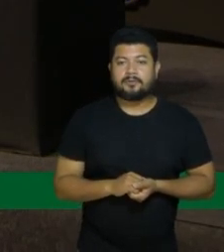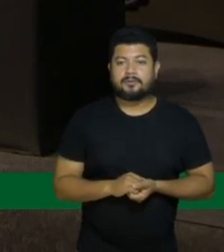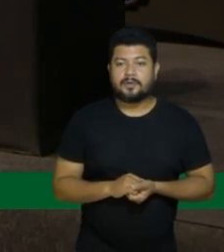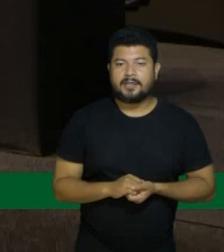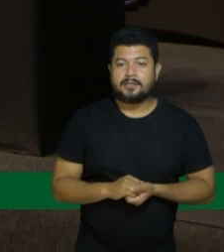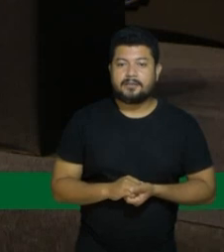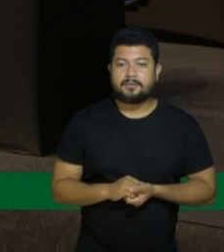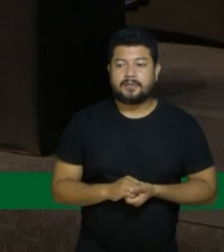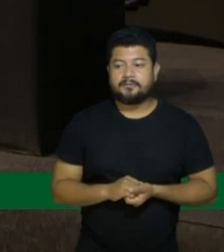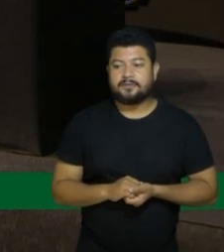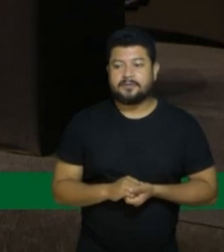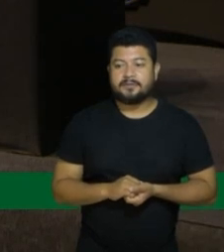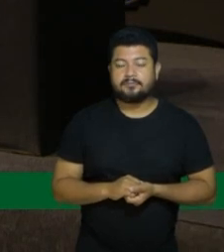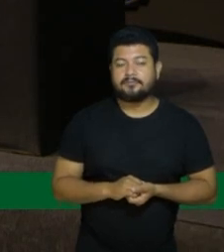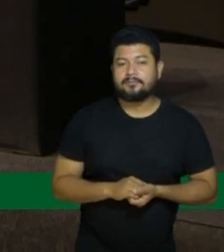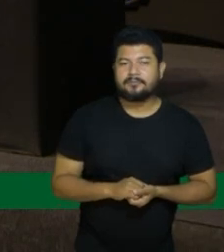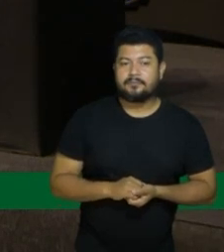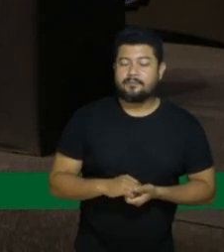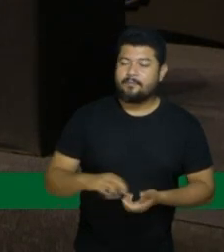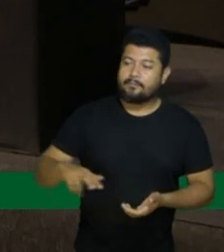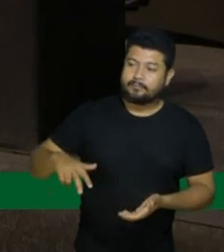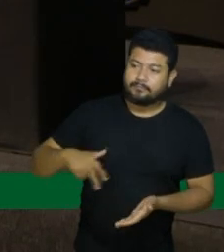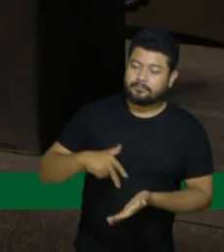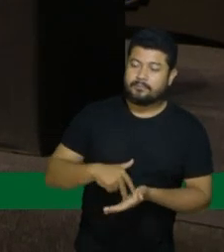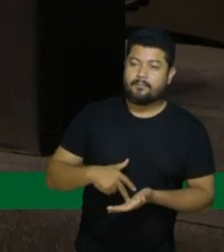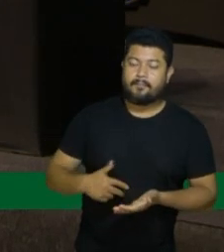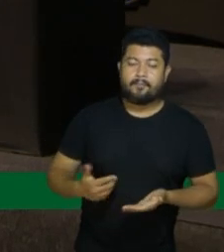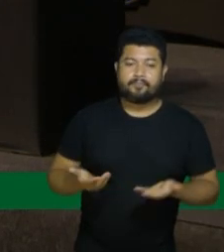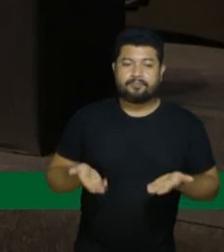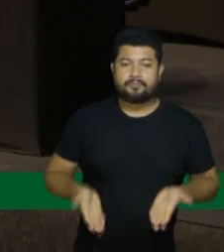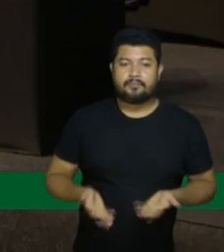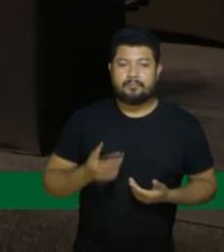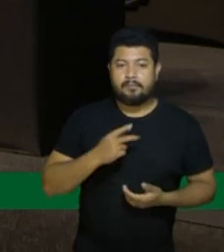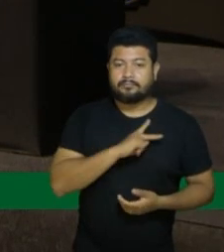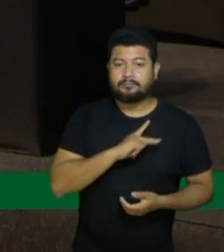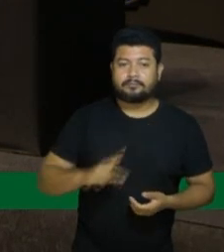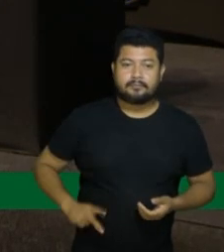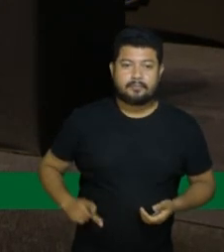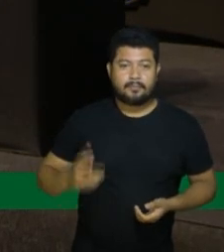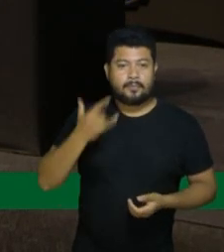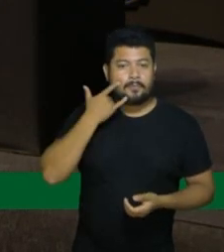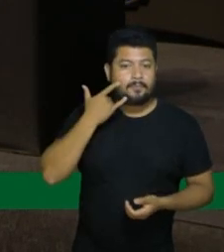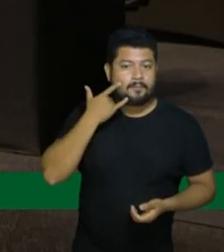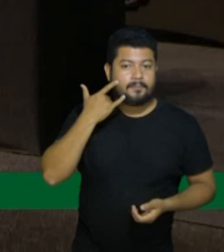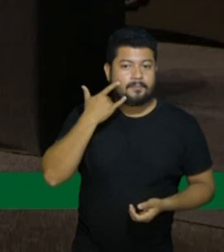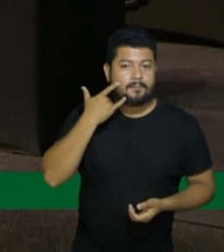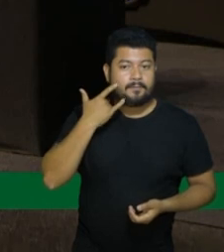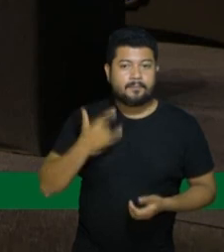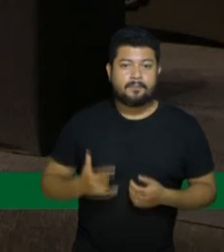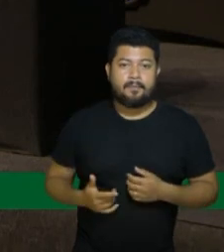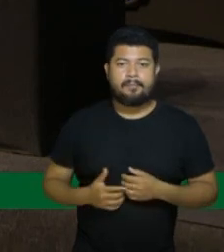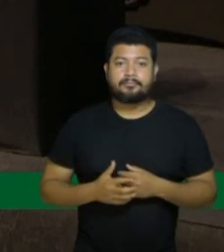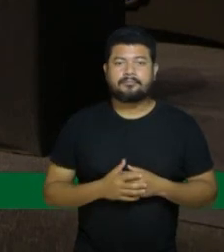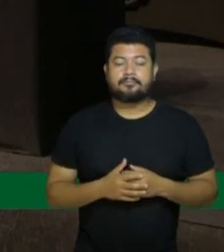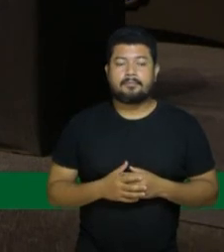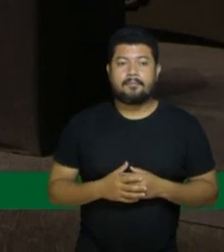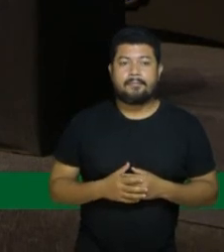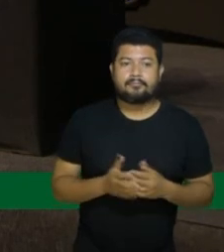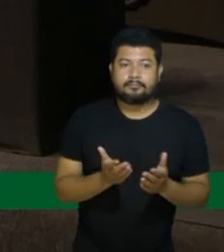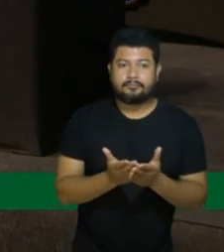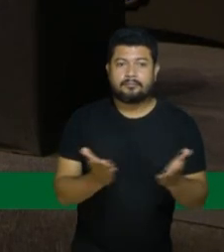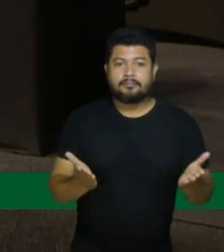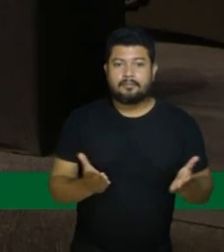Rosa senhor presidente Deputado Mauro de Nadal demais colegas que compõem a